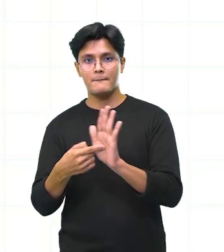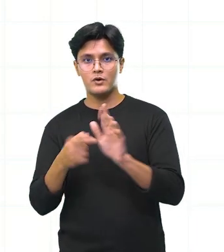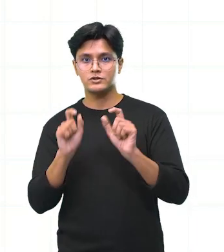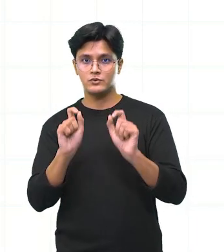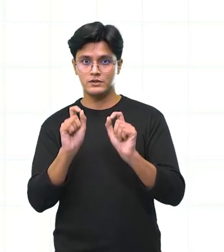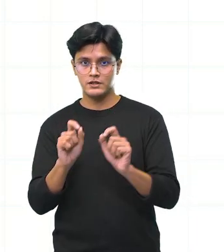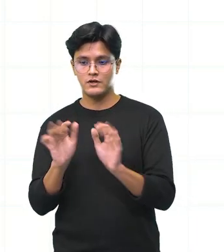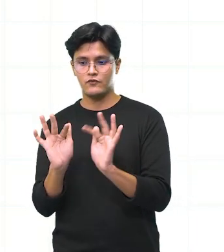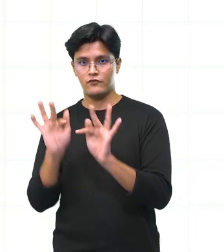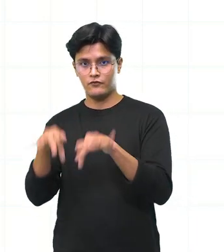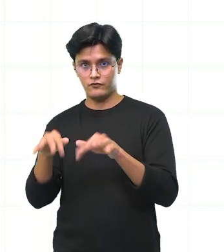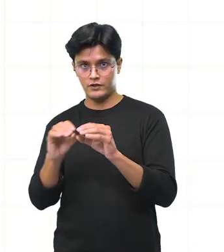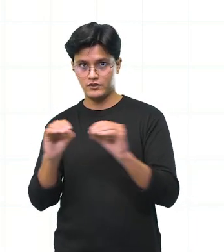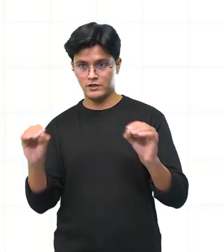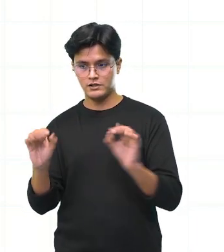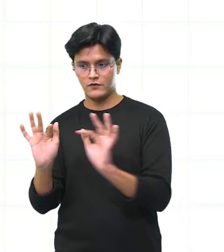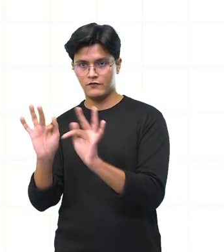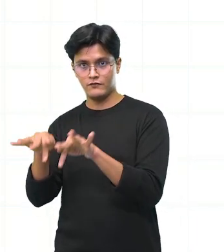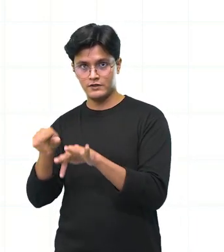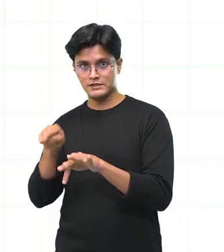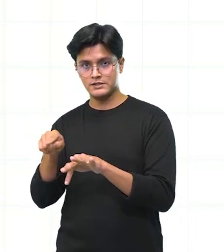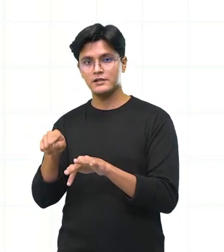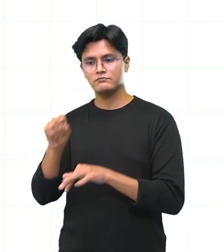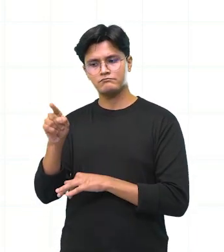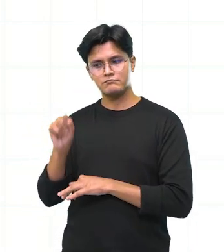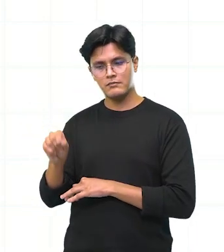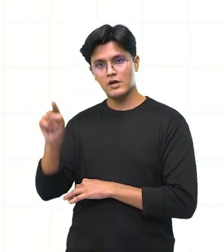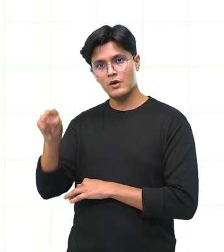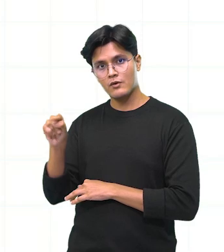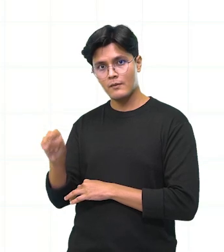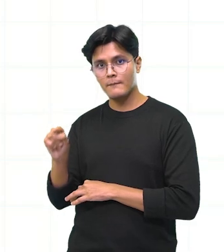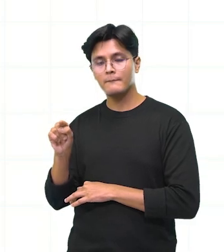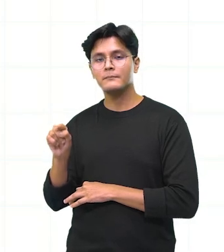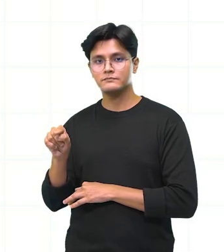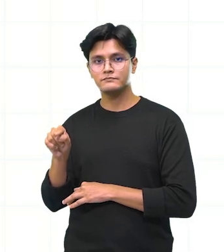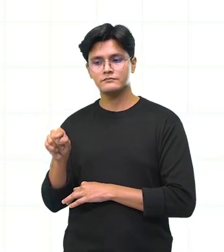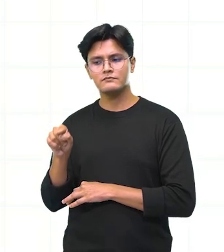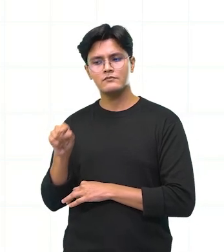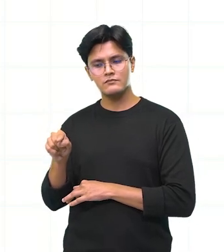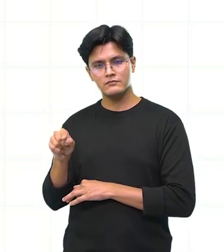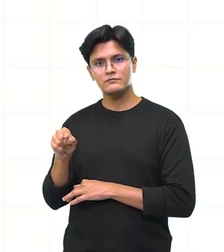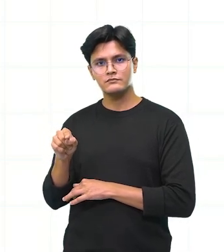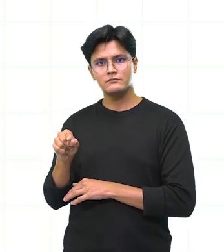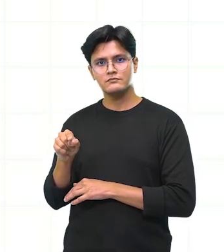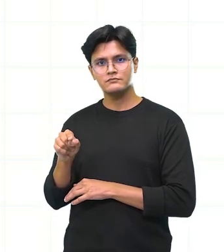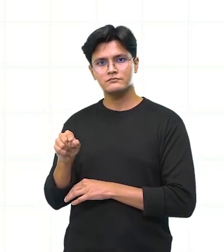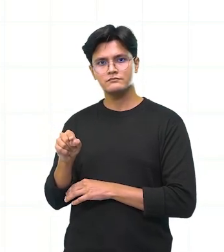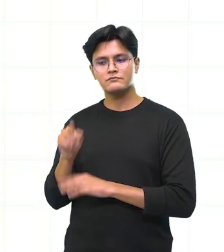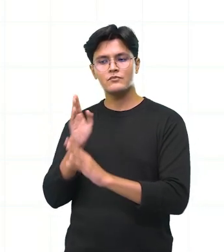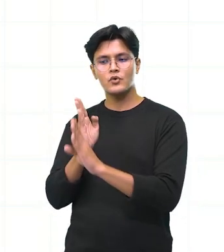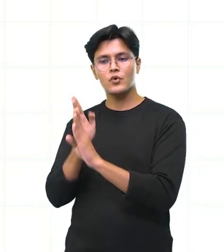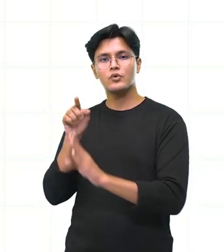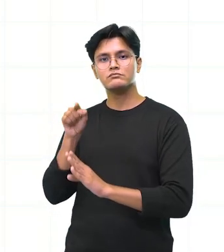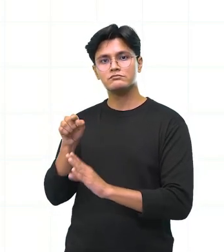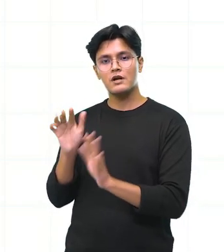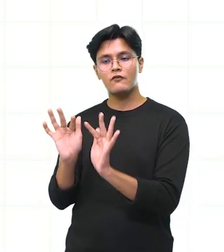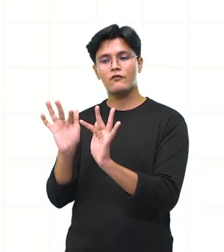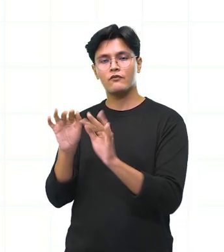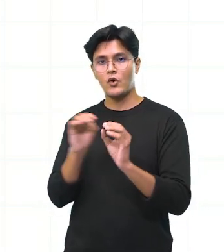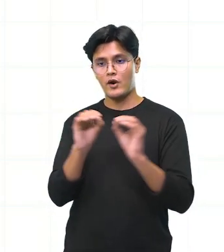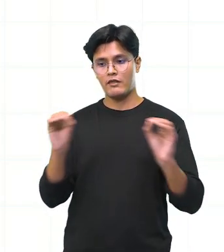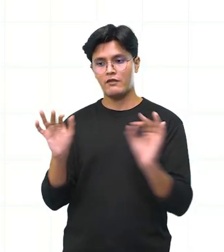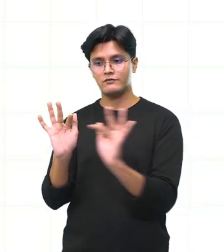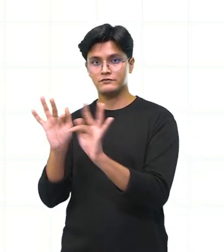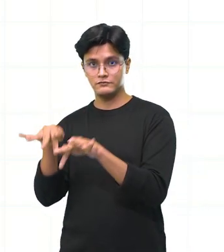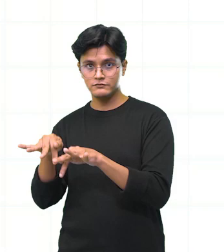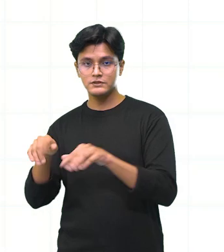da oração, justamente para você identificar onde acaba, né, essa oração e a